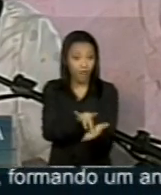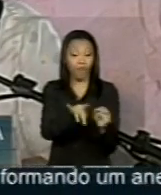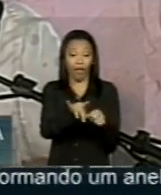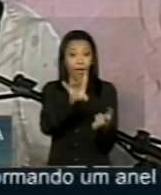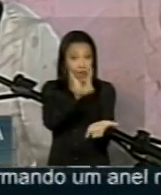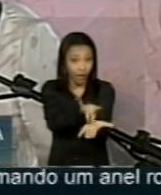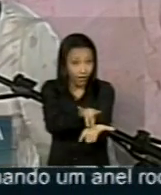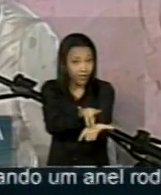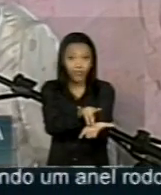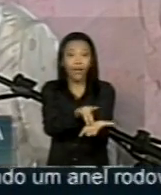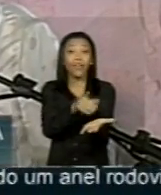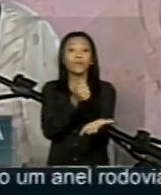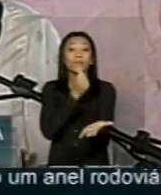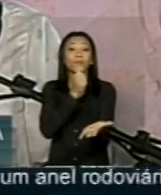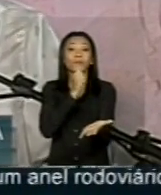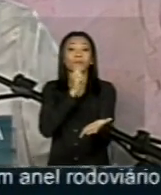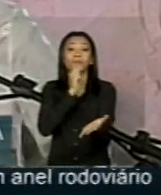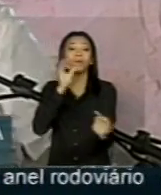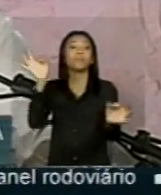não seria concluída.